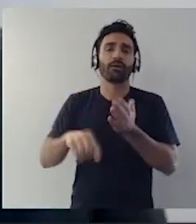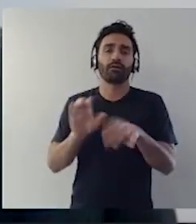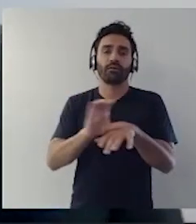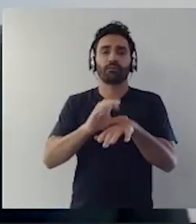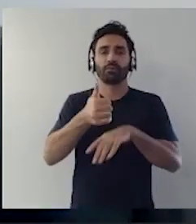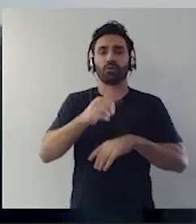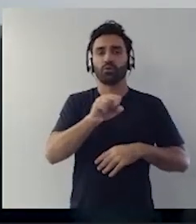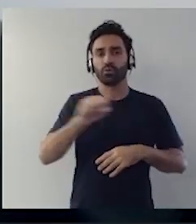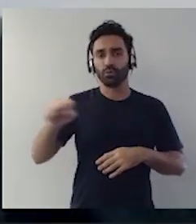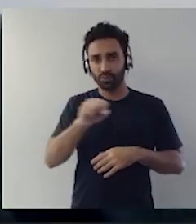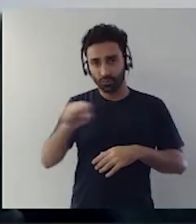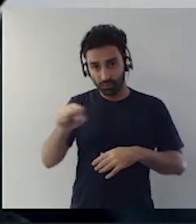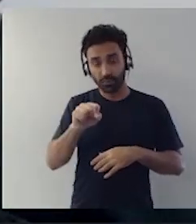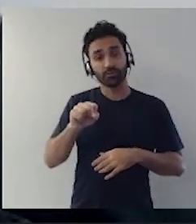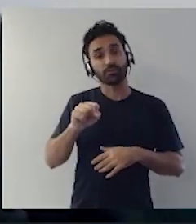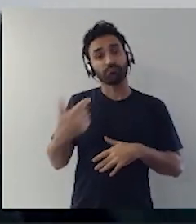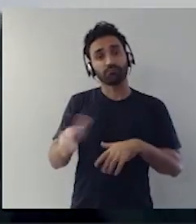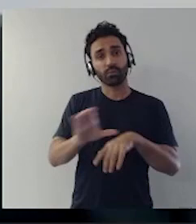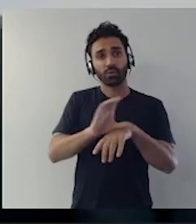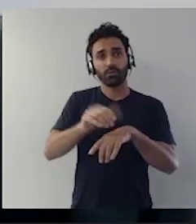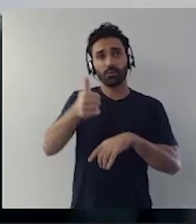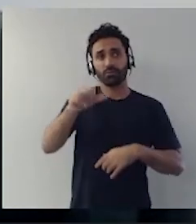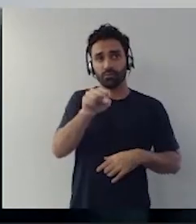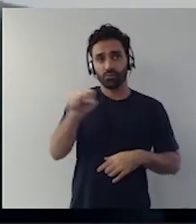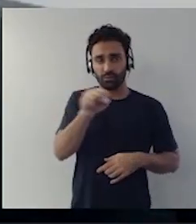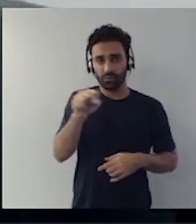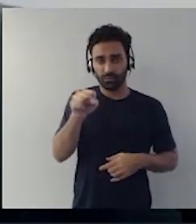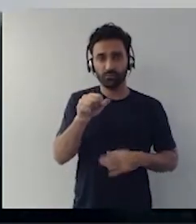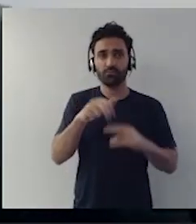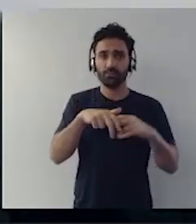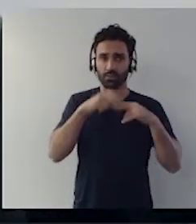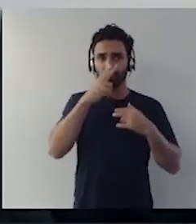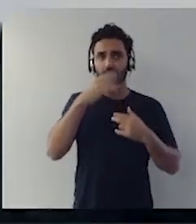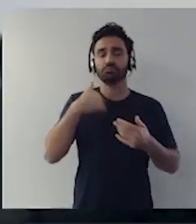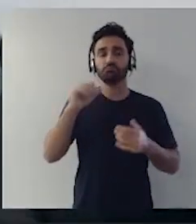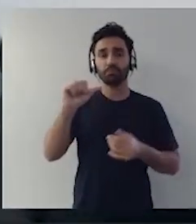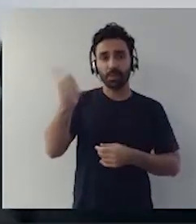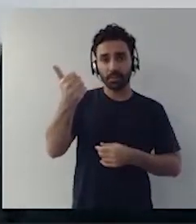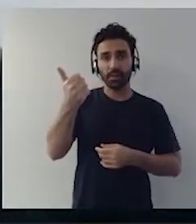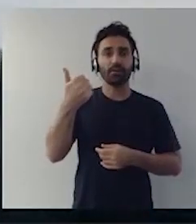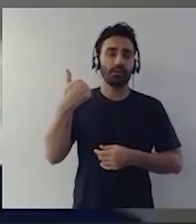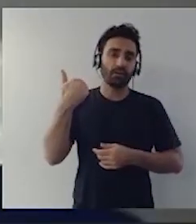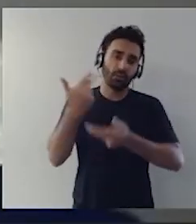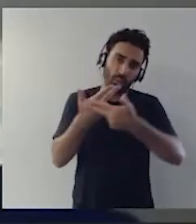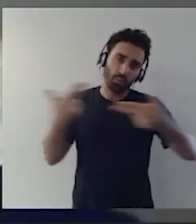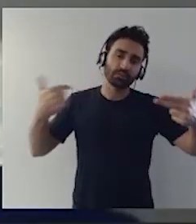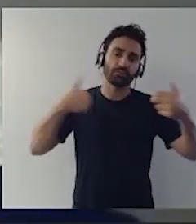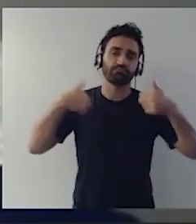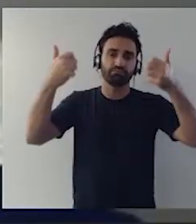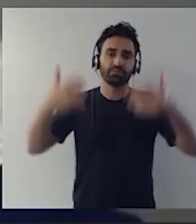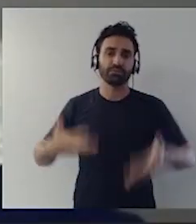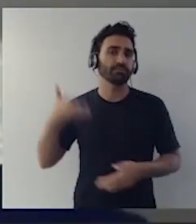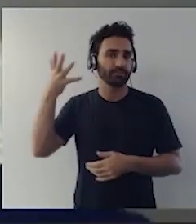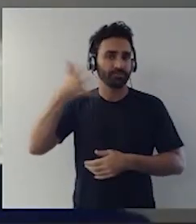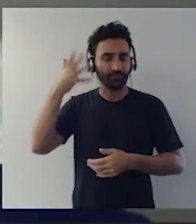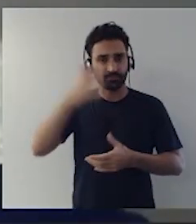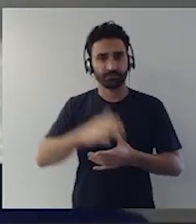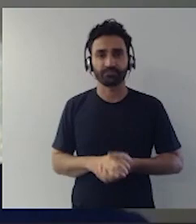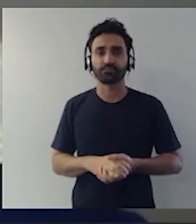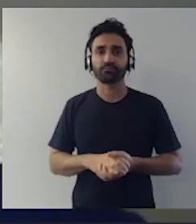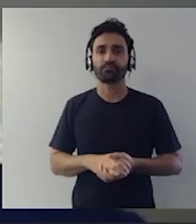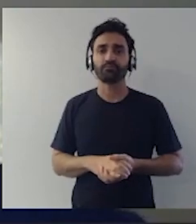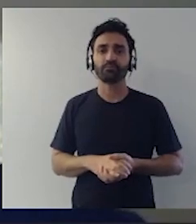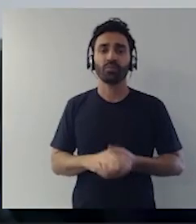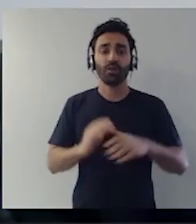um marco ali na Constituição de 88. E esse me parece que é a primeira parte da fala que eu trago para os colegas. A centralidade